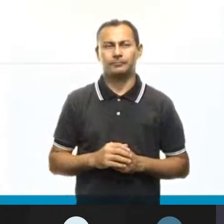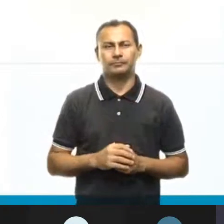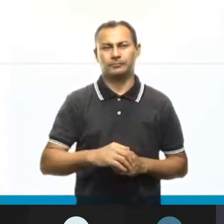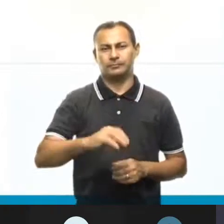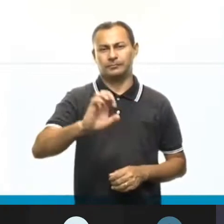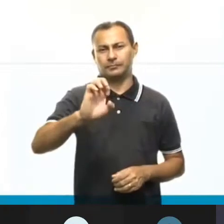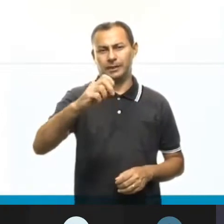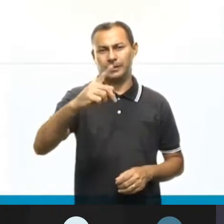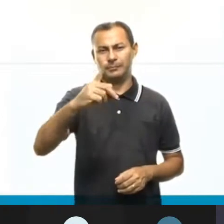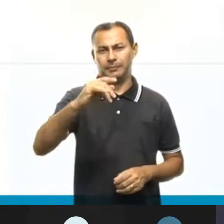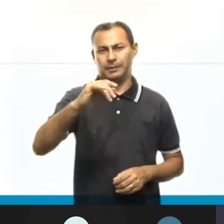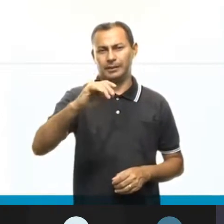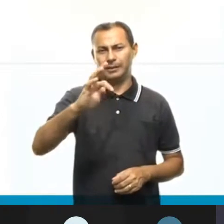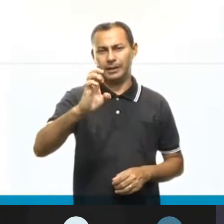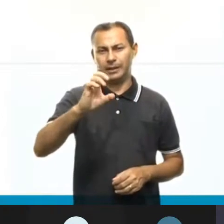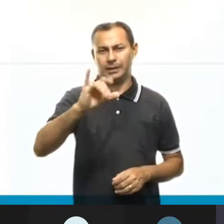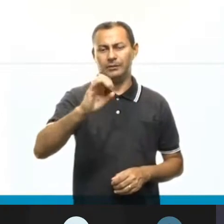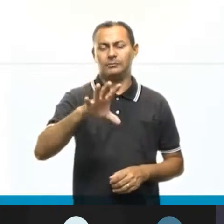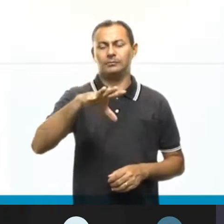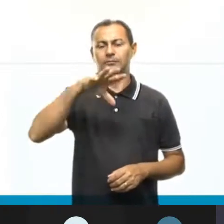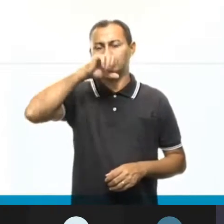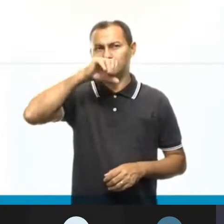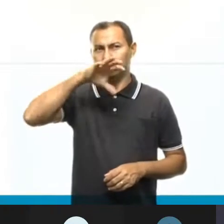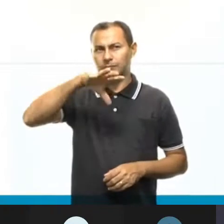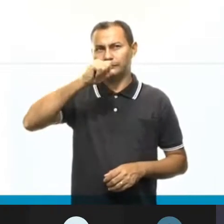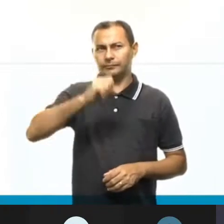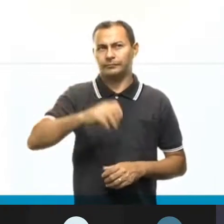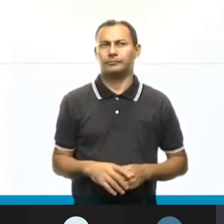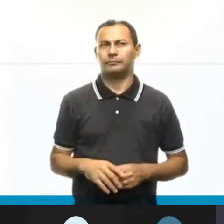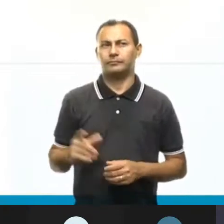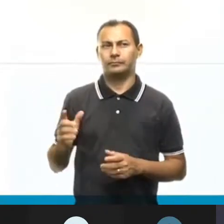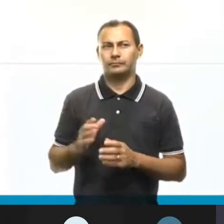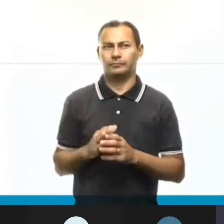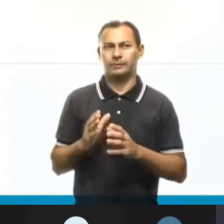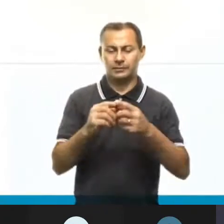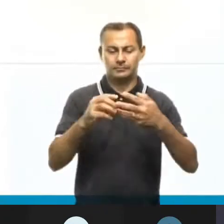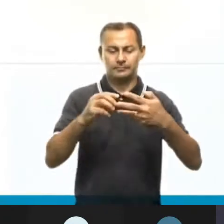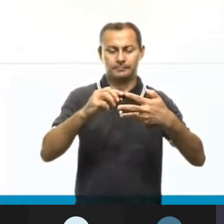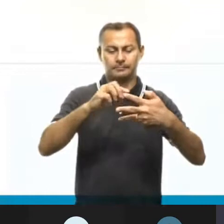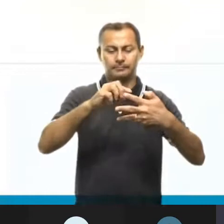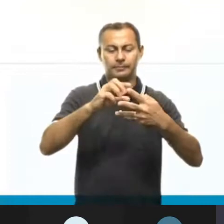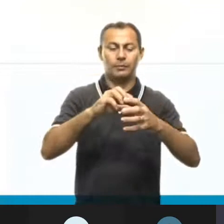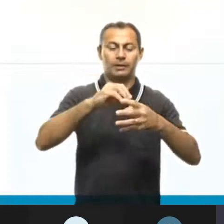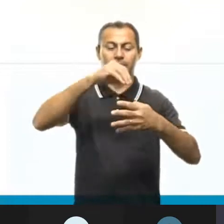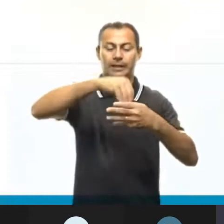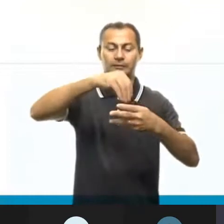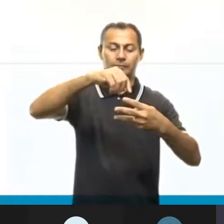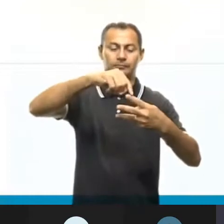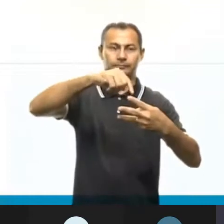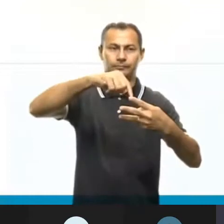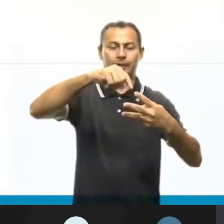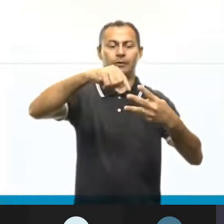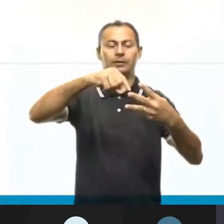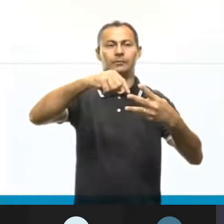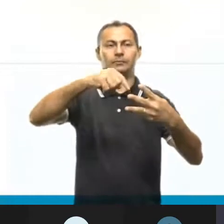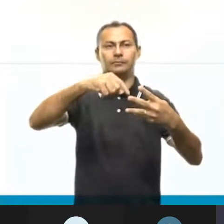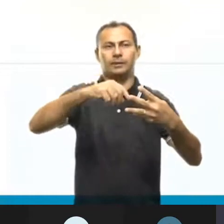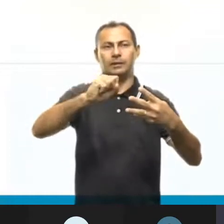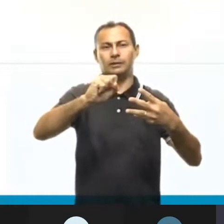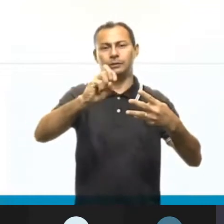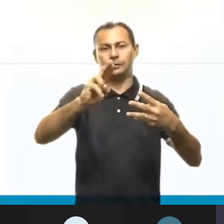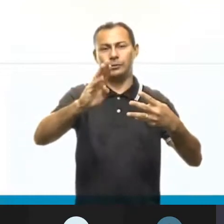aquele epitélio respiratório que eu falei. Essa região mais embaixo aqui, ó, é a região que nós chamamos